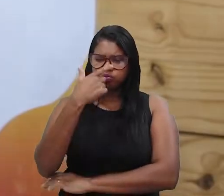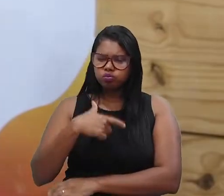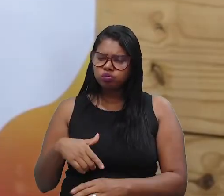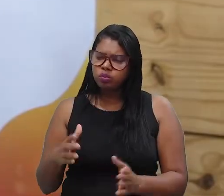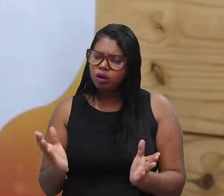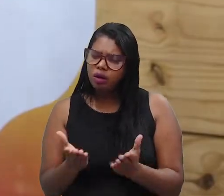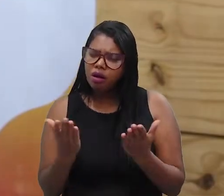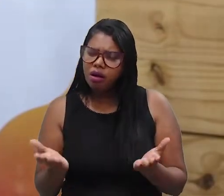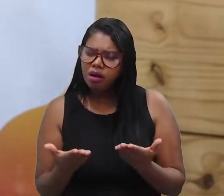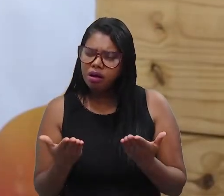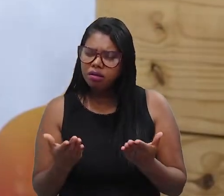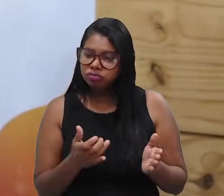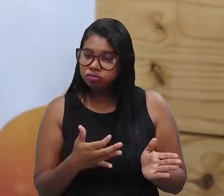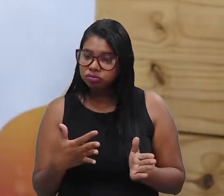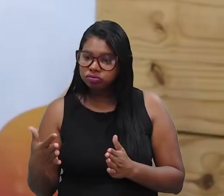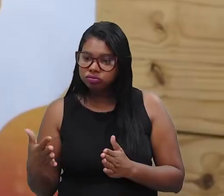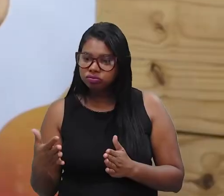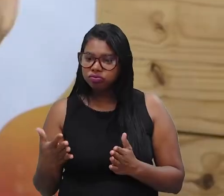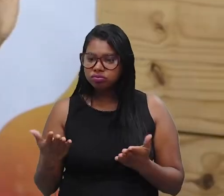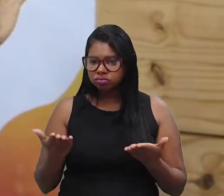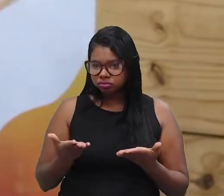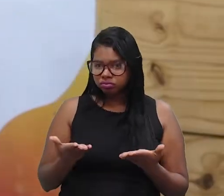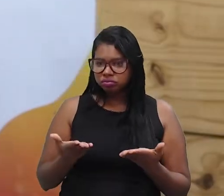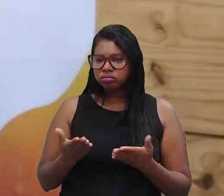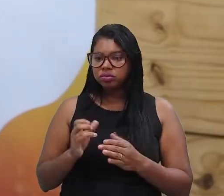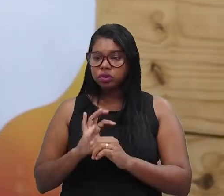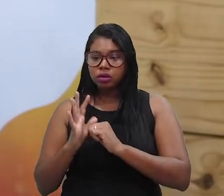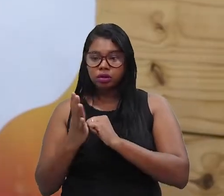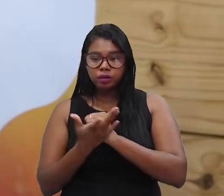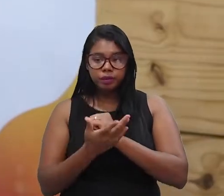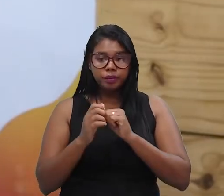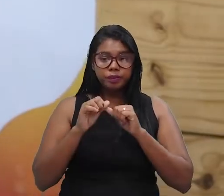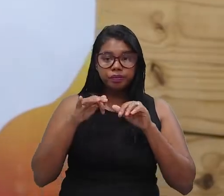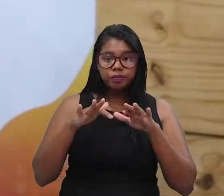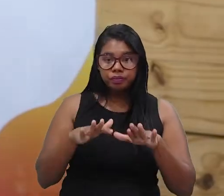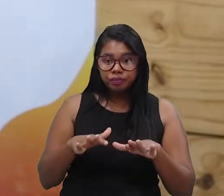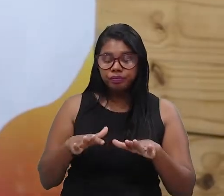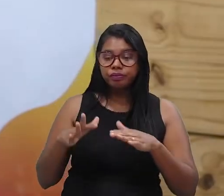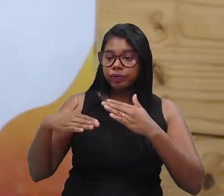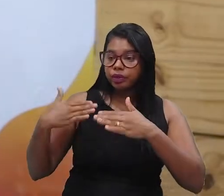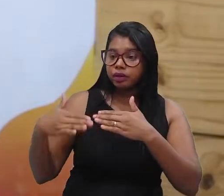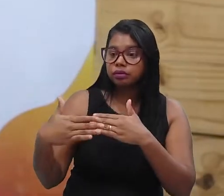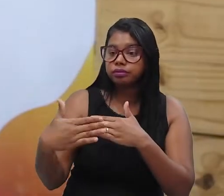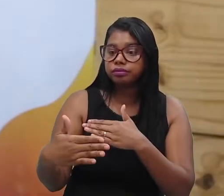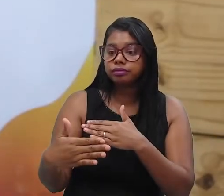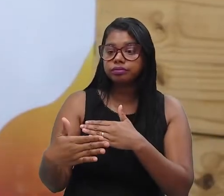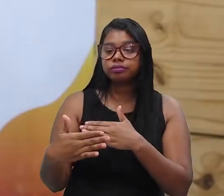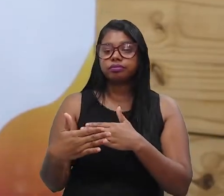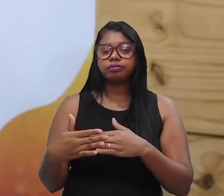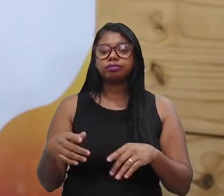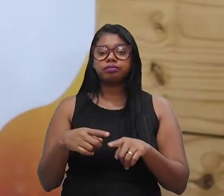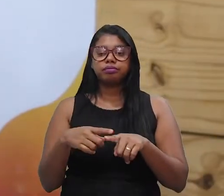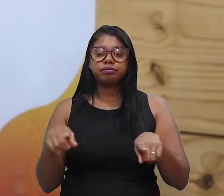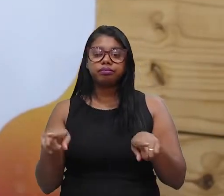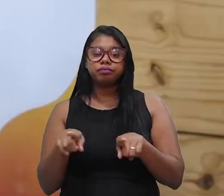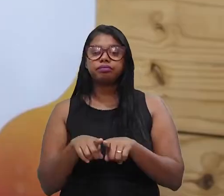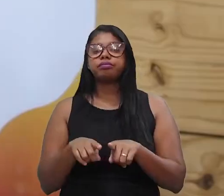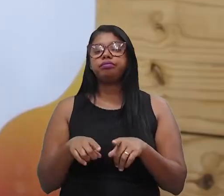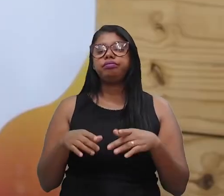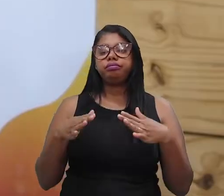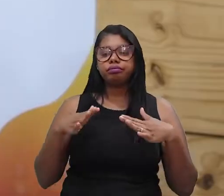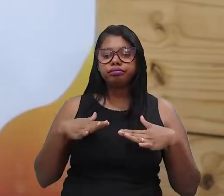que agora, recentemente, passamos por uma pandemia e que ela ainda se alastra, mas de uma forma mais sutil,